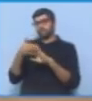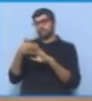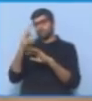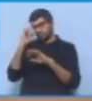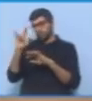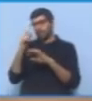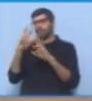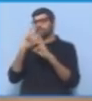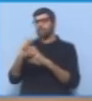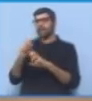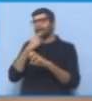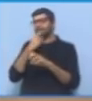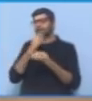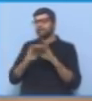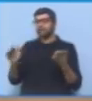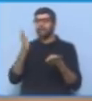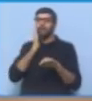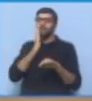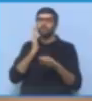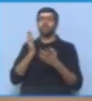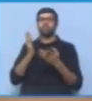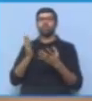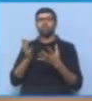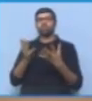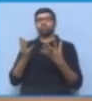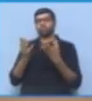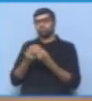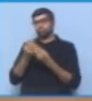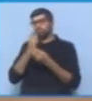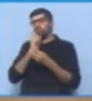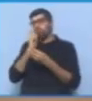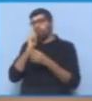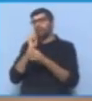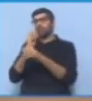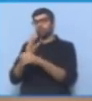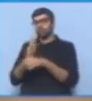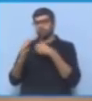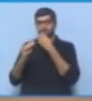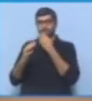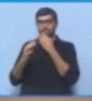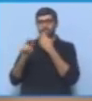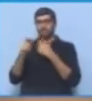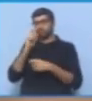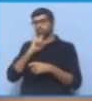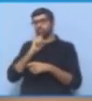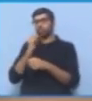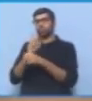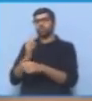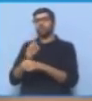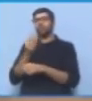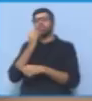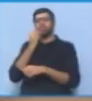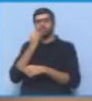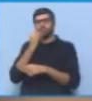ser apanhado na cama com um outro homem que não o seu marido. E normalmente outras possibilidades que havia era o